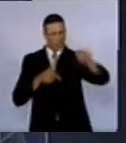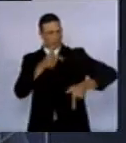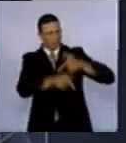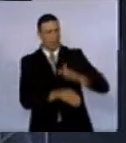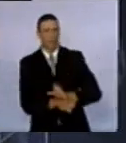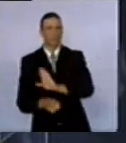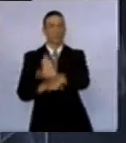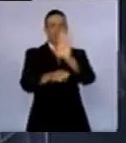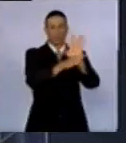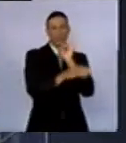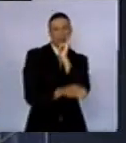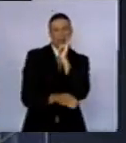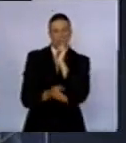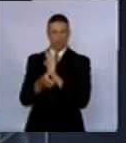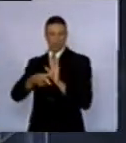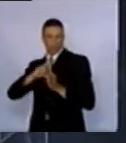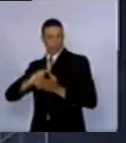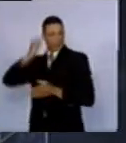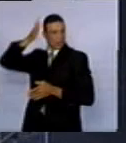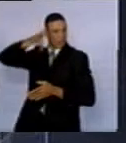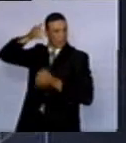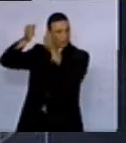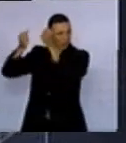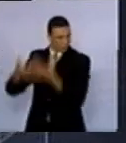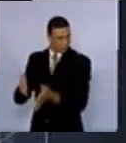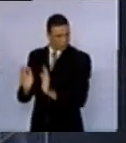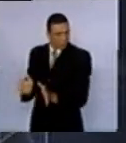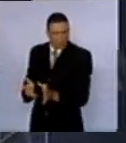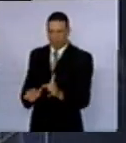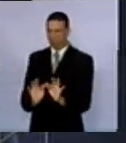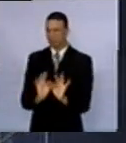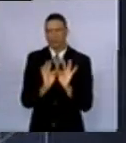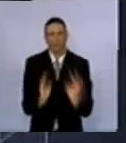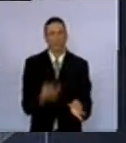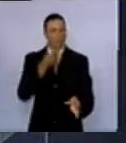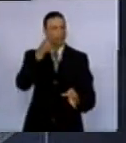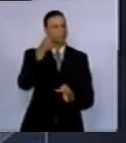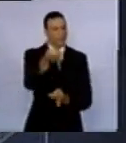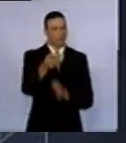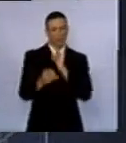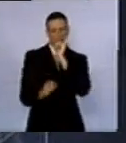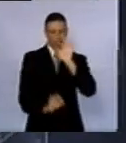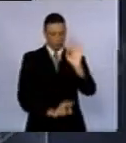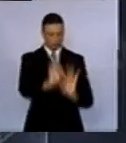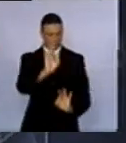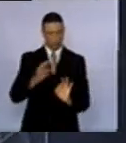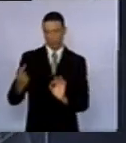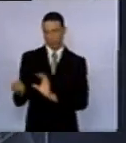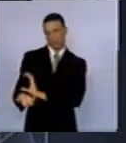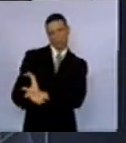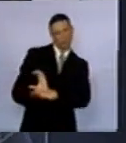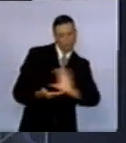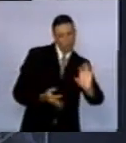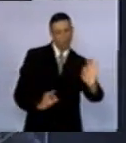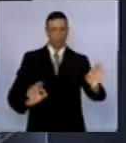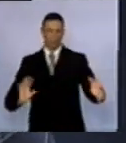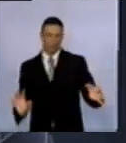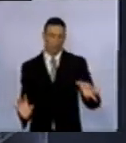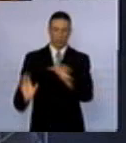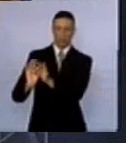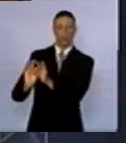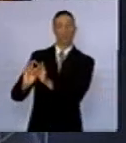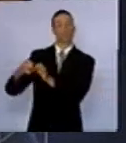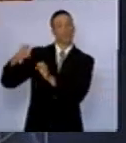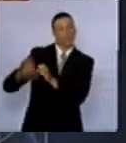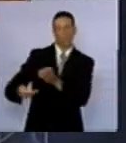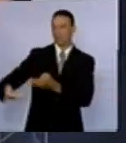incentivo, como até foi mencionado aqui, por uma questão muito simples? Os mecanismos de incentivo e financiamento operam no lado da